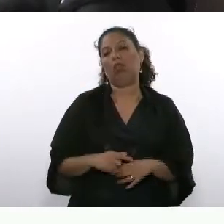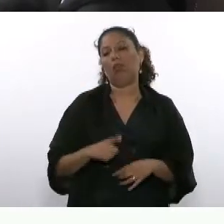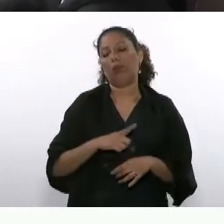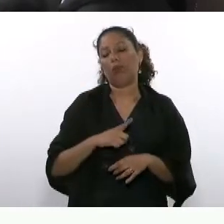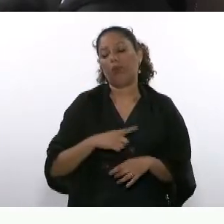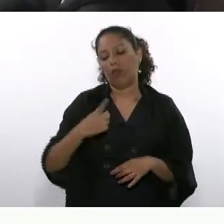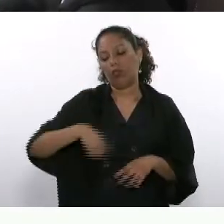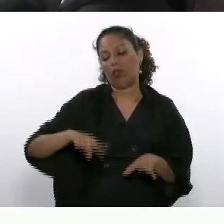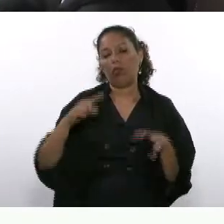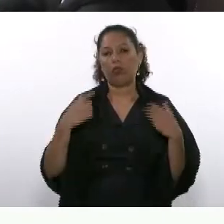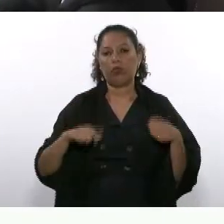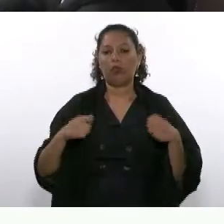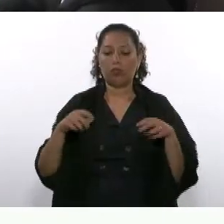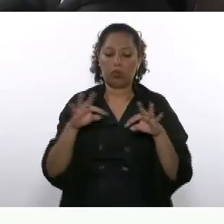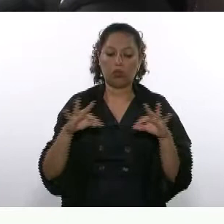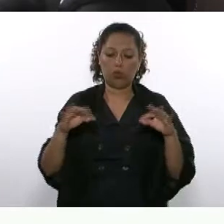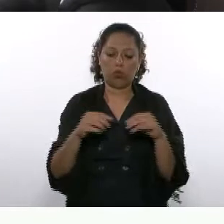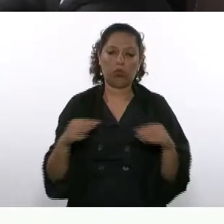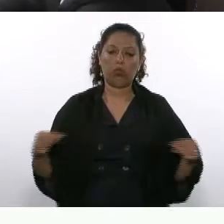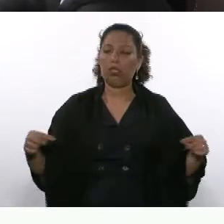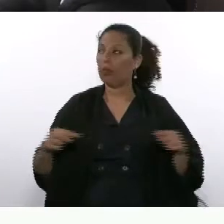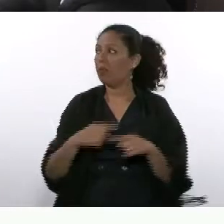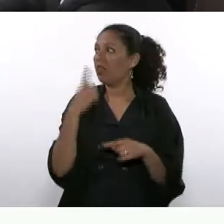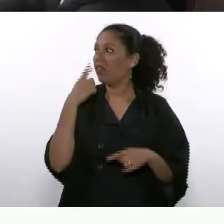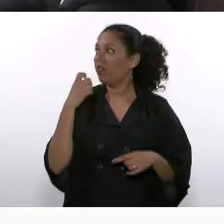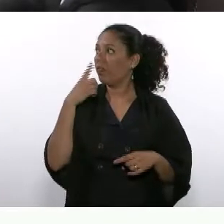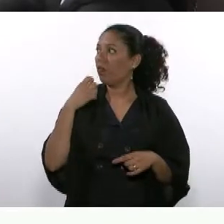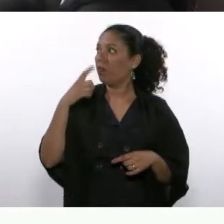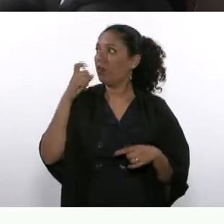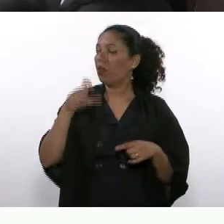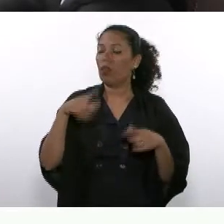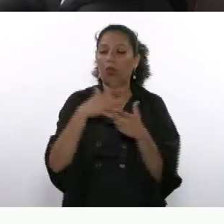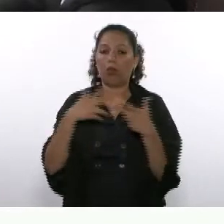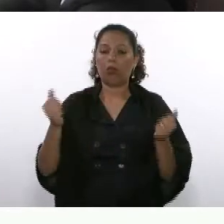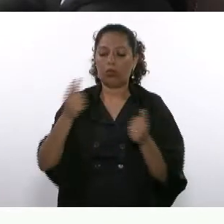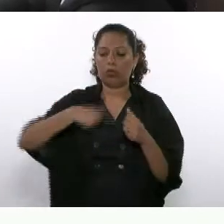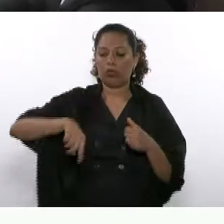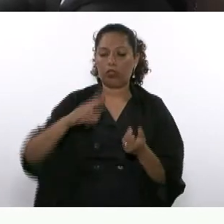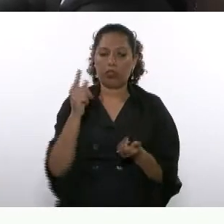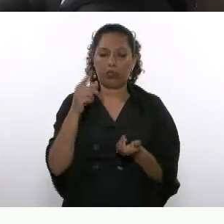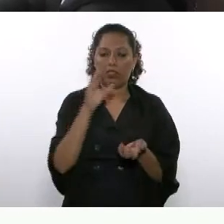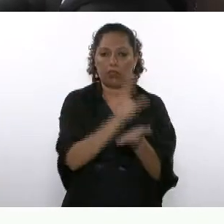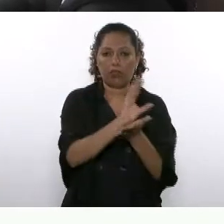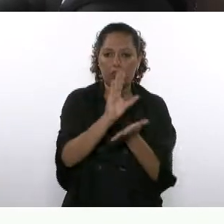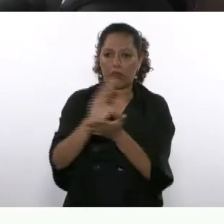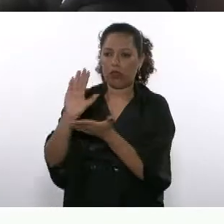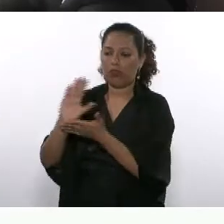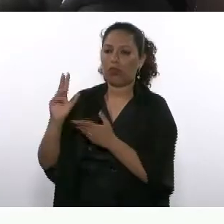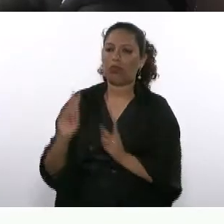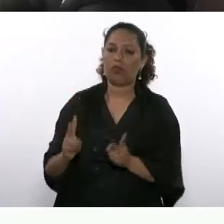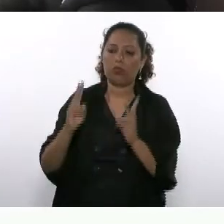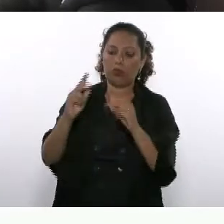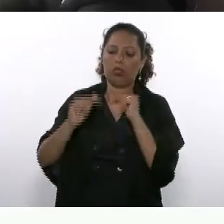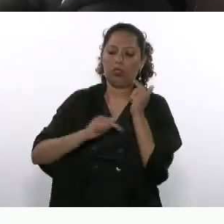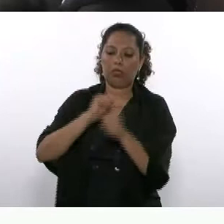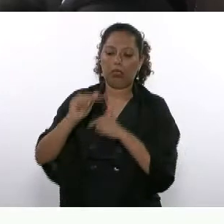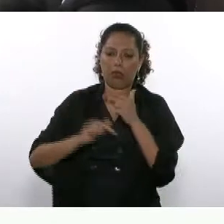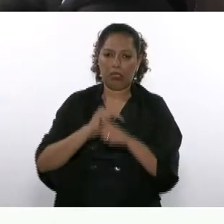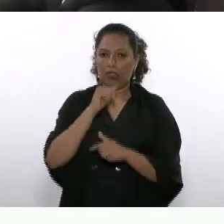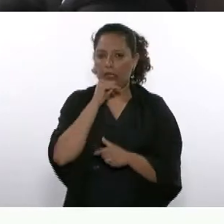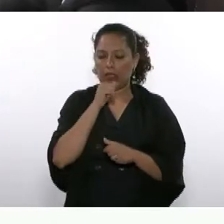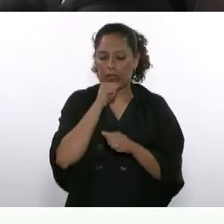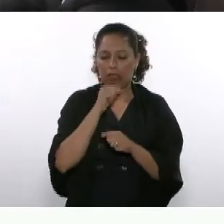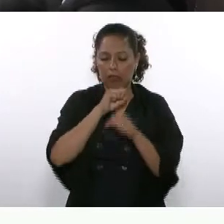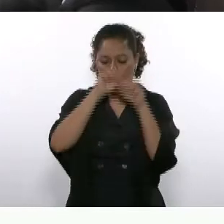precisa estar... tudo que está em vermelho são ações que a gente precisa de recursos para dar continuidade. Esse sistema de